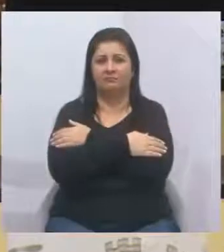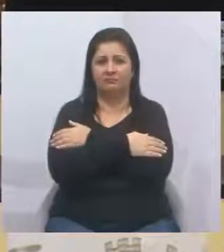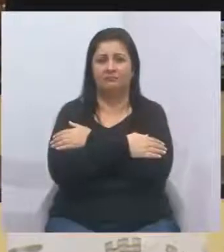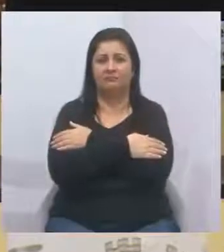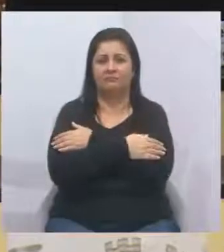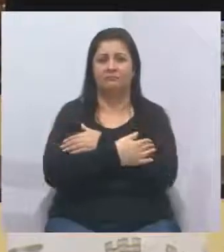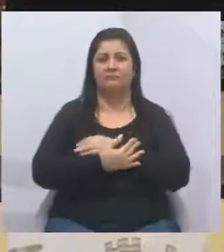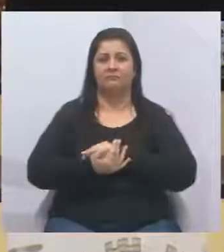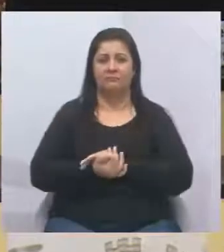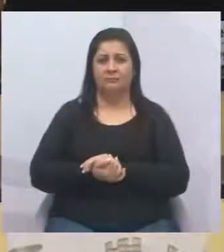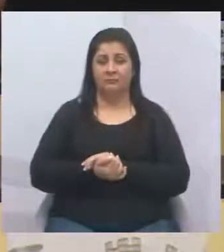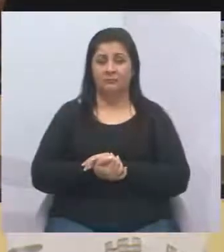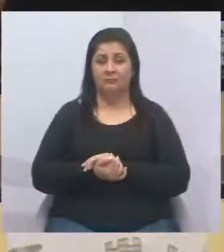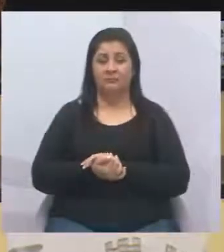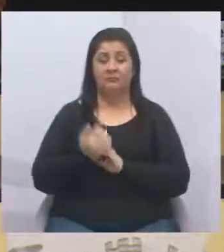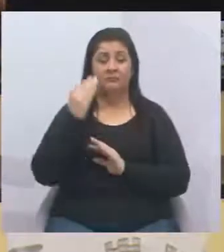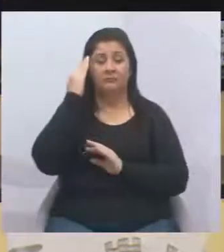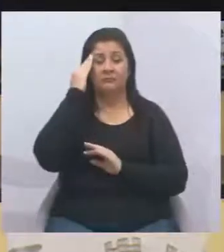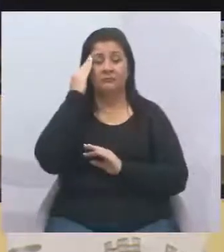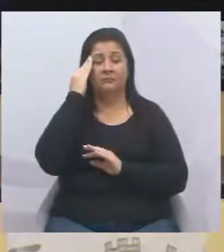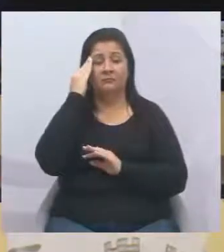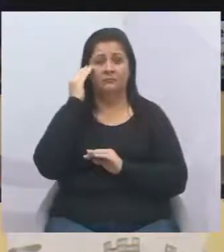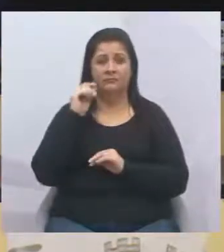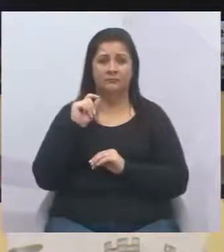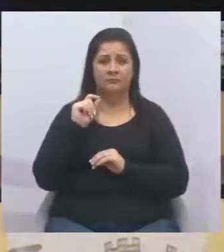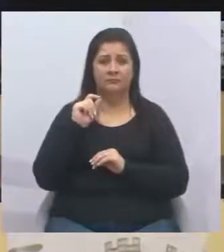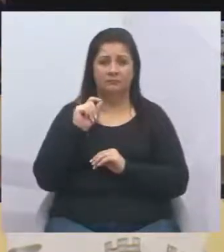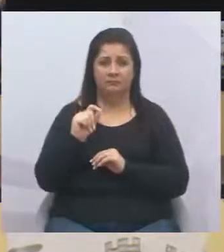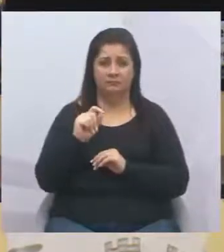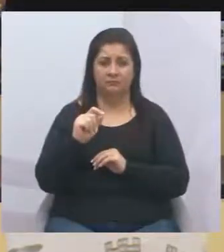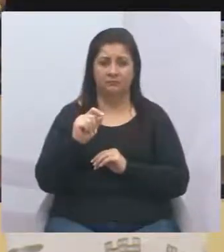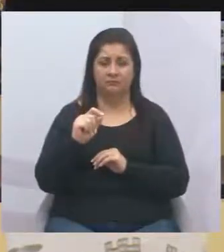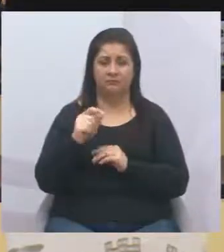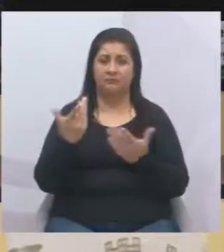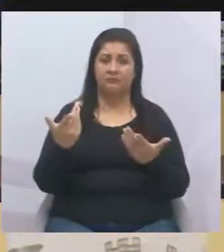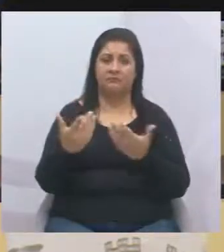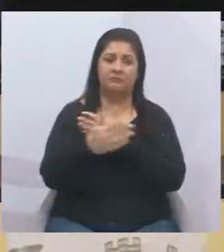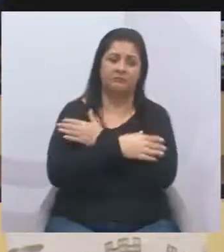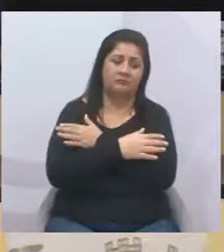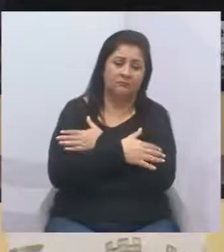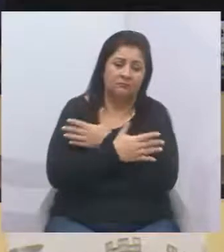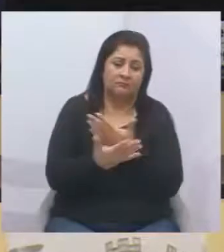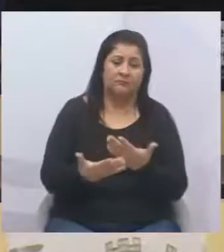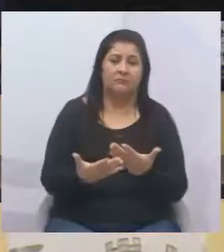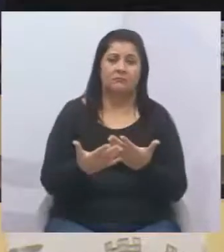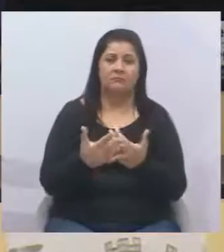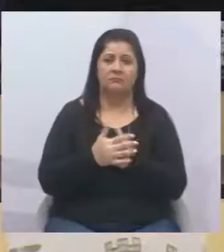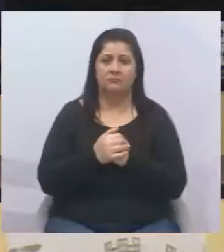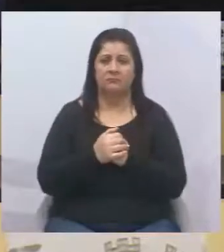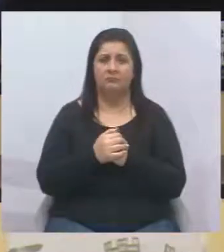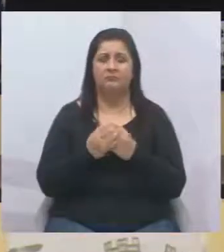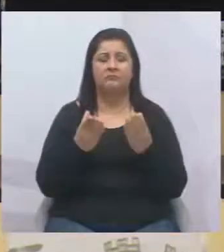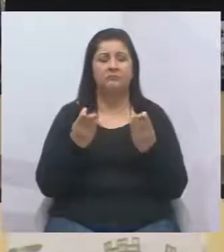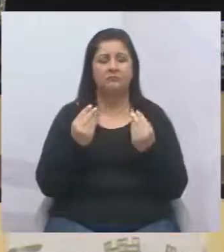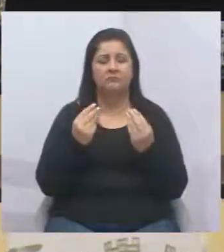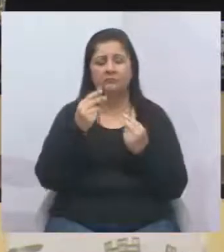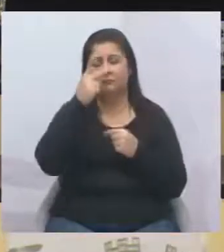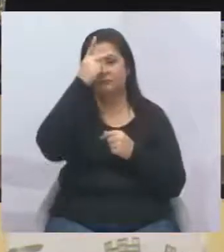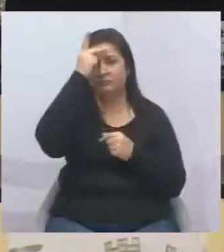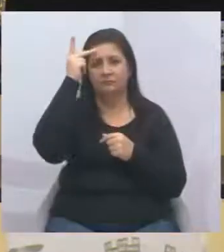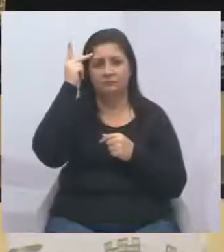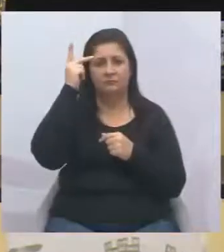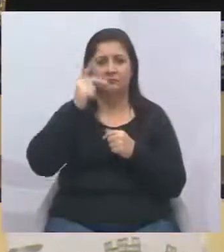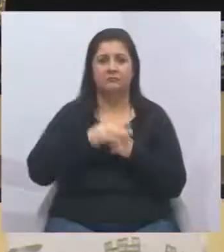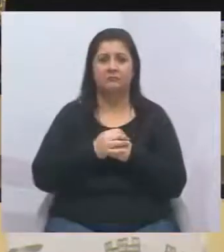cidade. Considerando que, em razão do desemprego como forma de subsistência, muitas pessoas passaram a